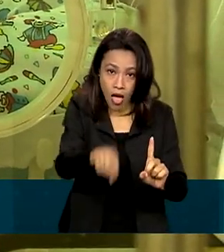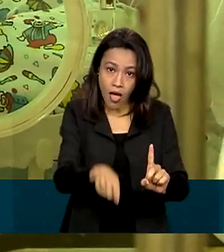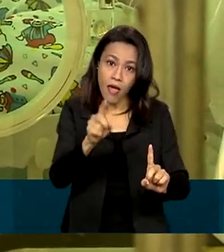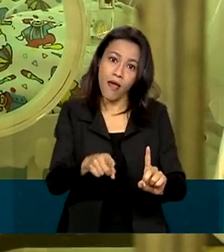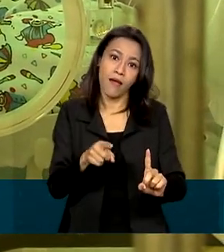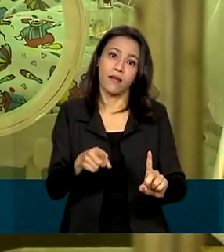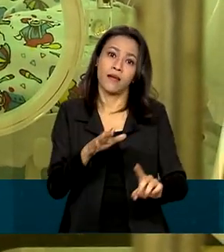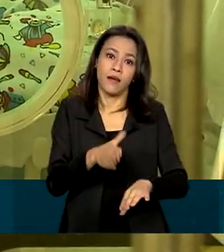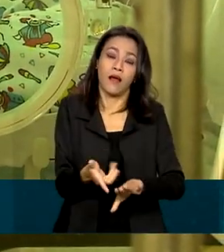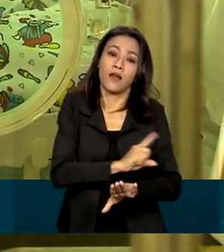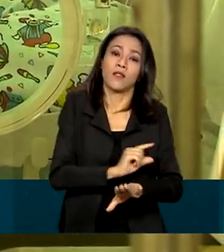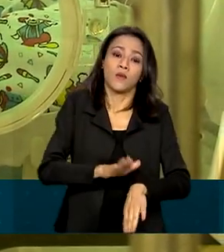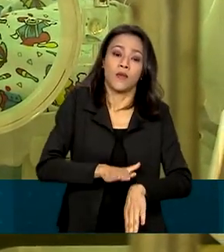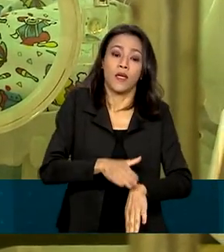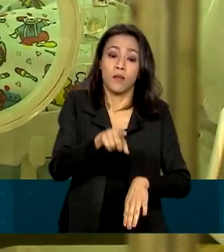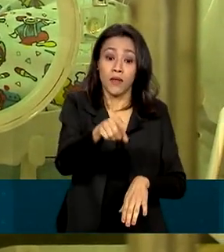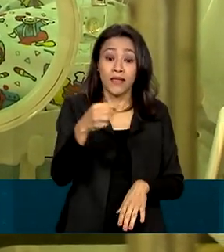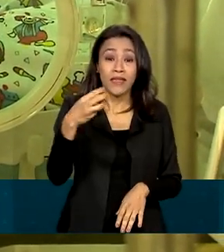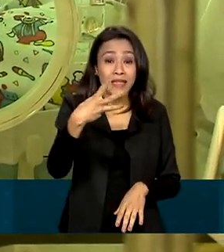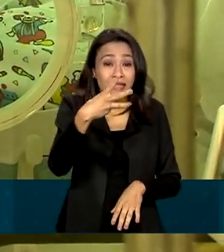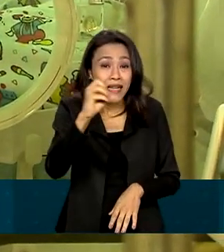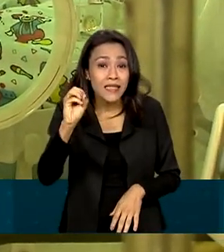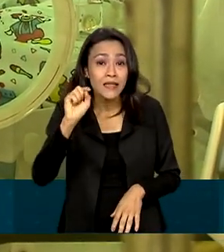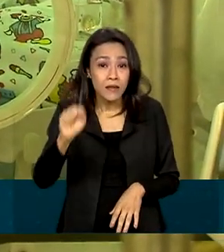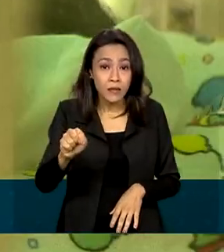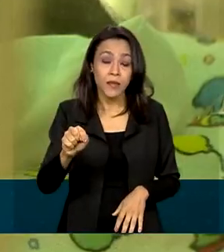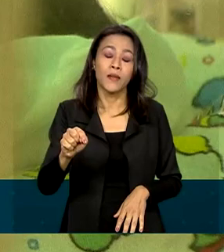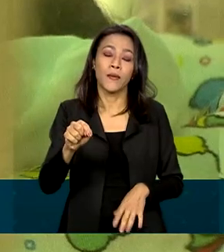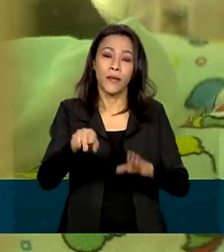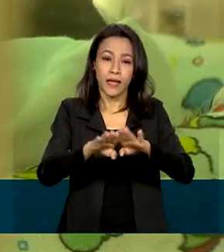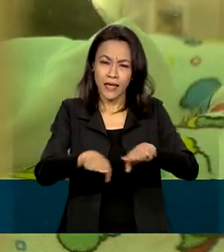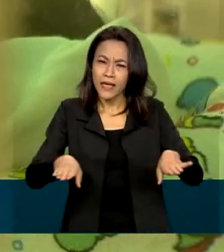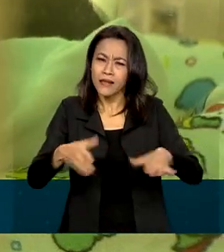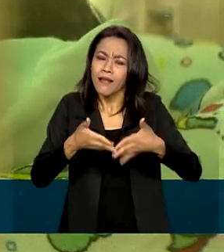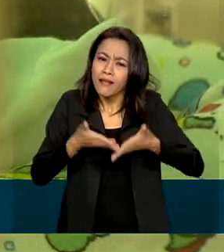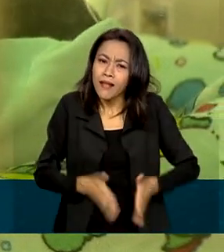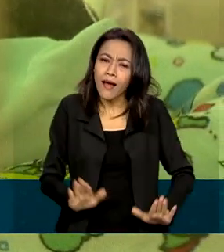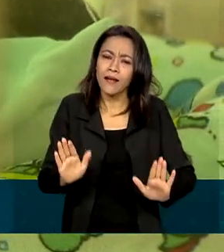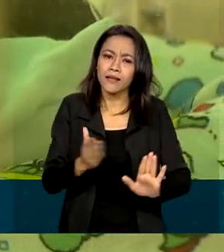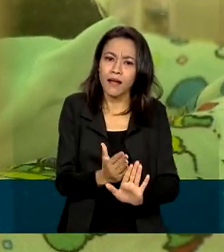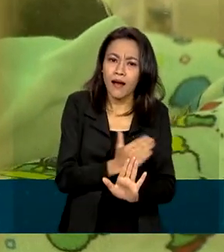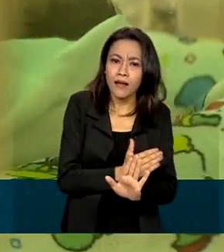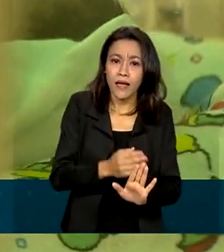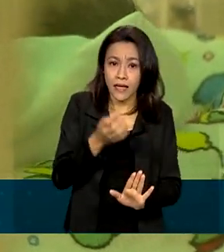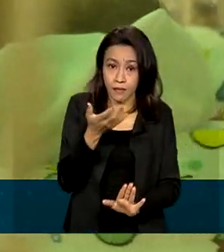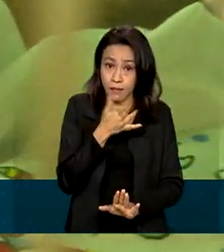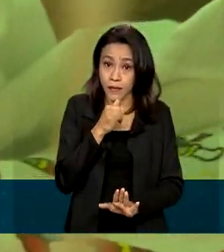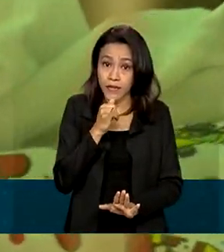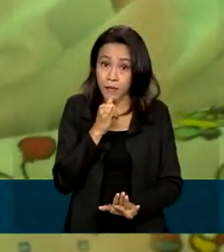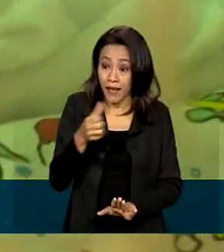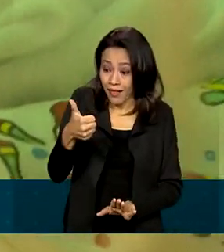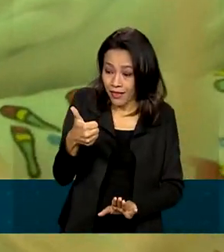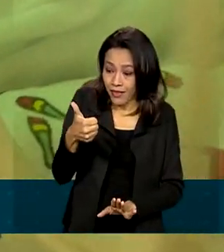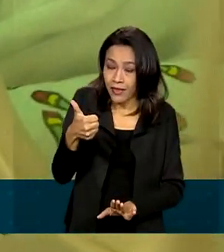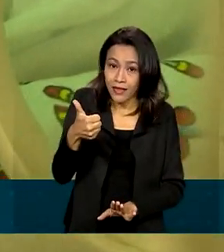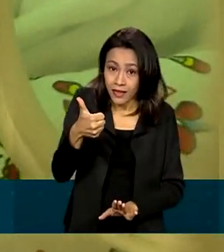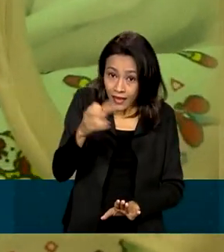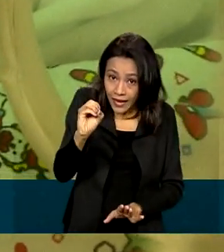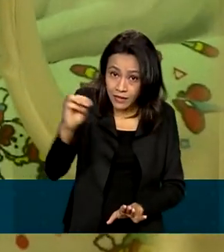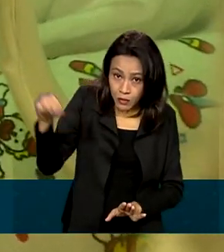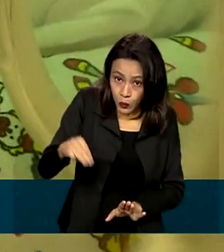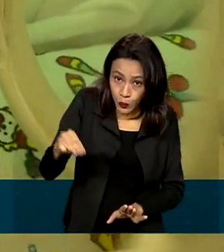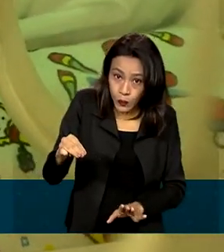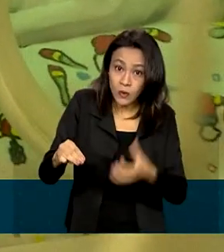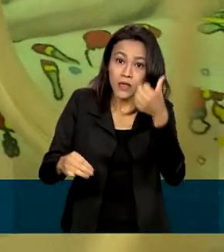340 mil crianças nascem antes do tempo todo ano. É como se nascessem 6 prematuros a cada 10 minutos. Isso